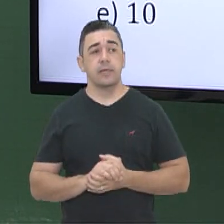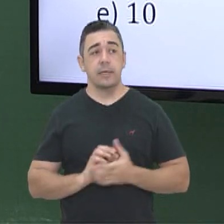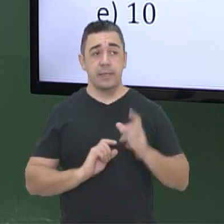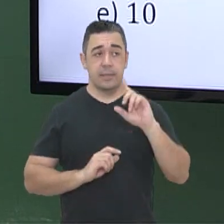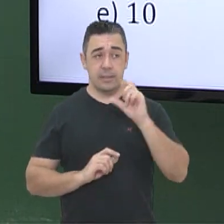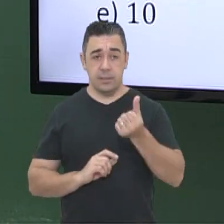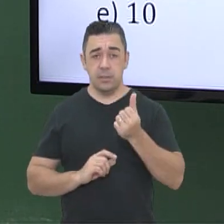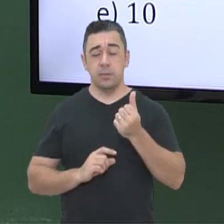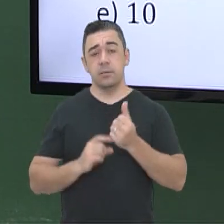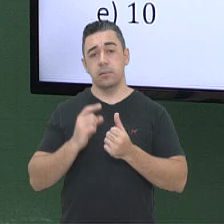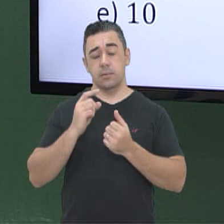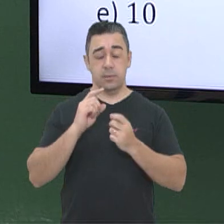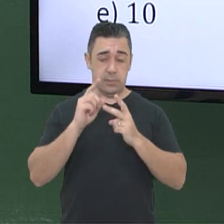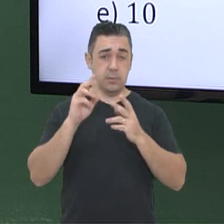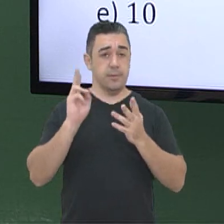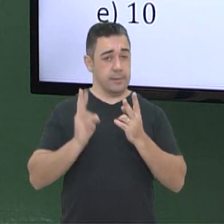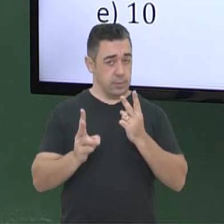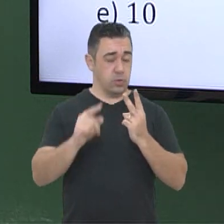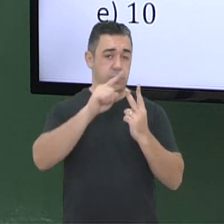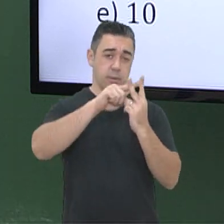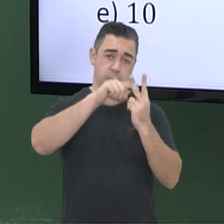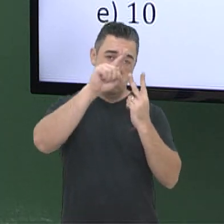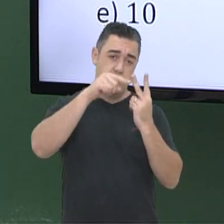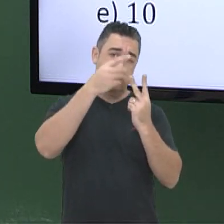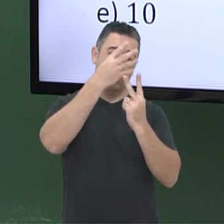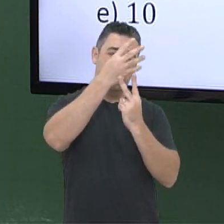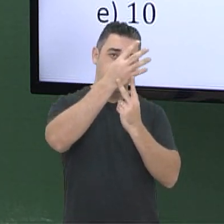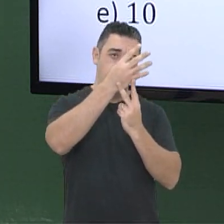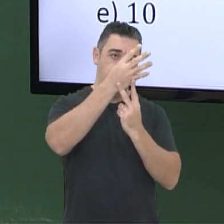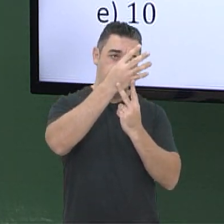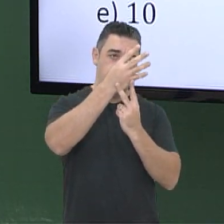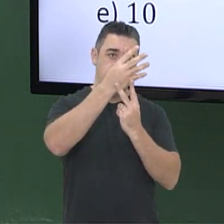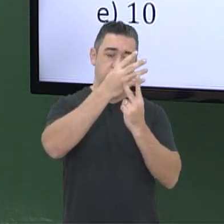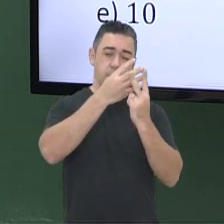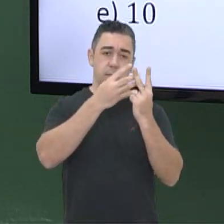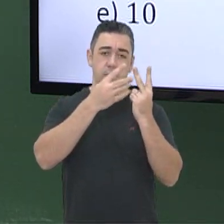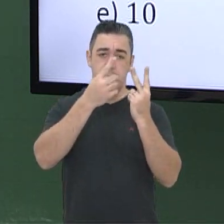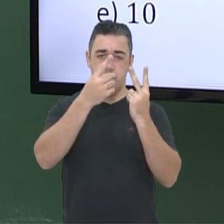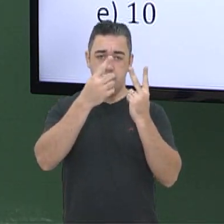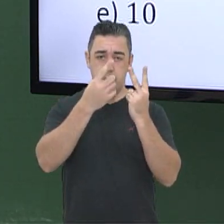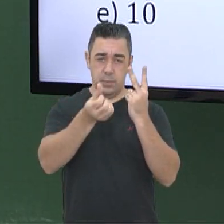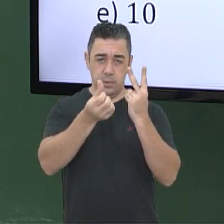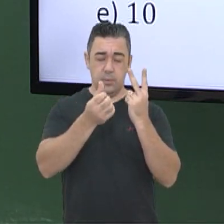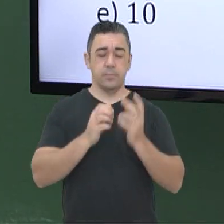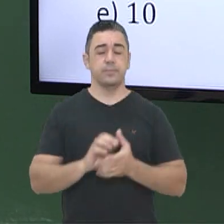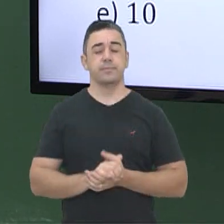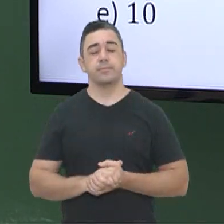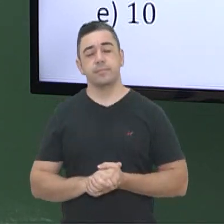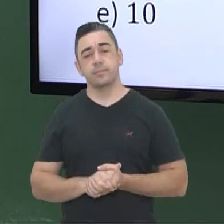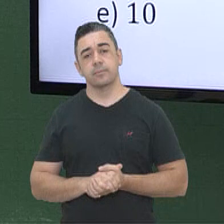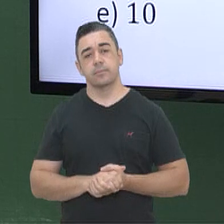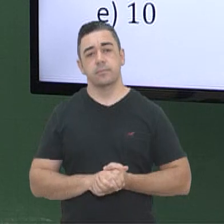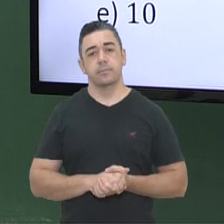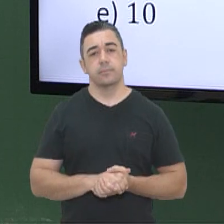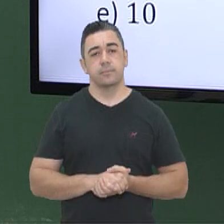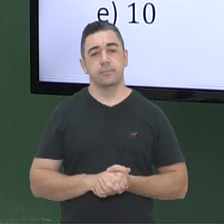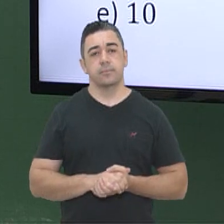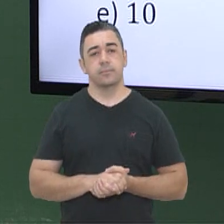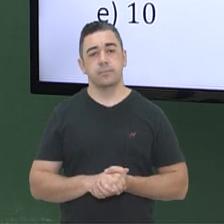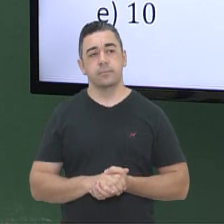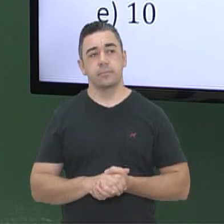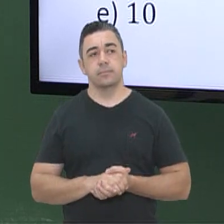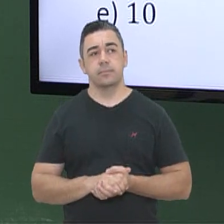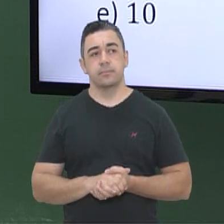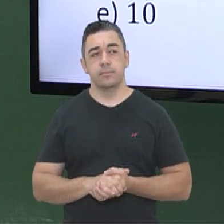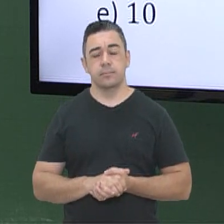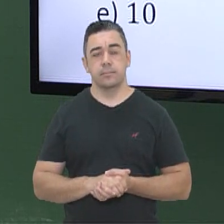16 elevado a 1/4, seguindo essa mesma ideia, eu transformo em raiz quarta de 16 elevado a 1, ou seja, raiz quarta